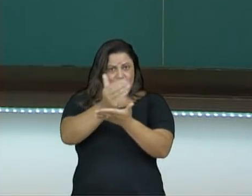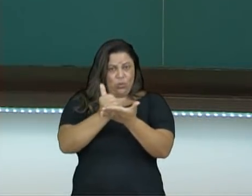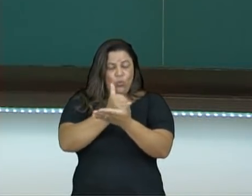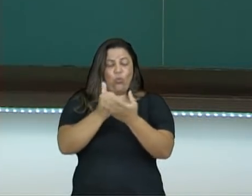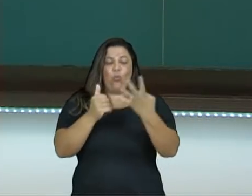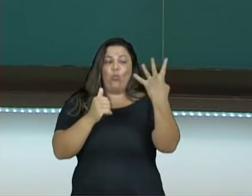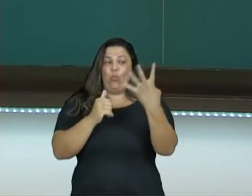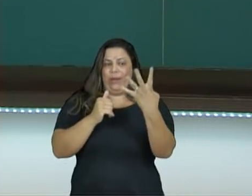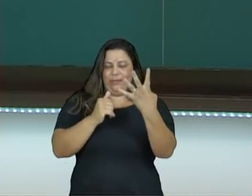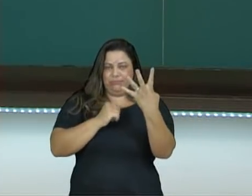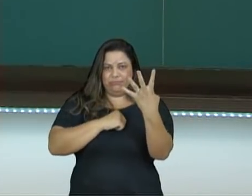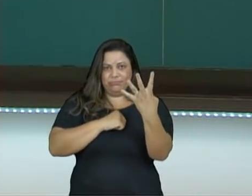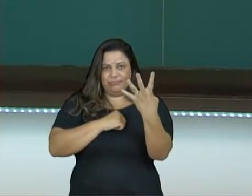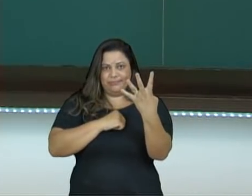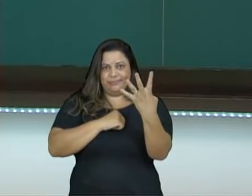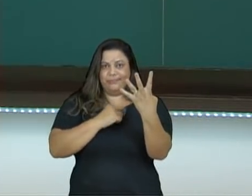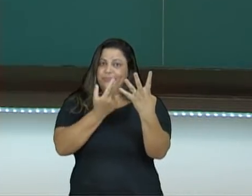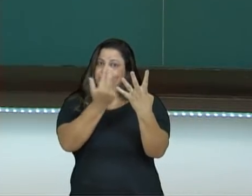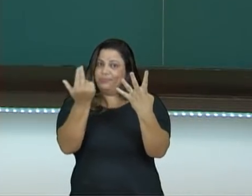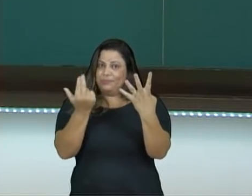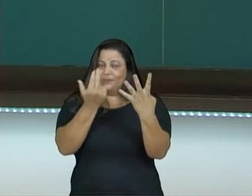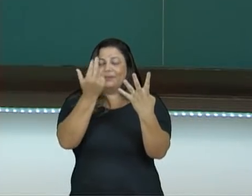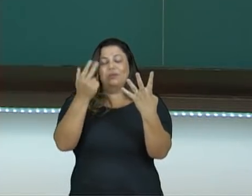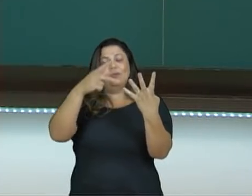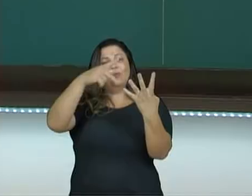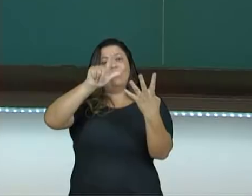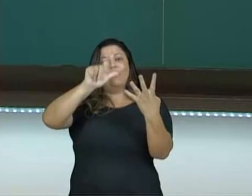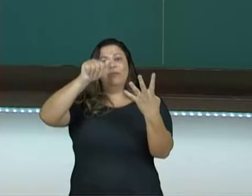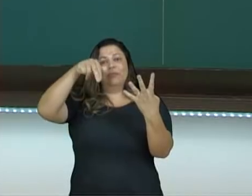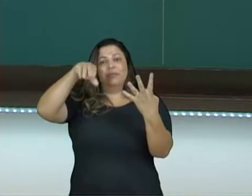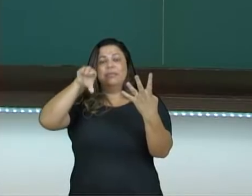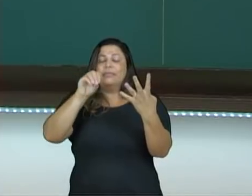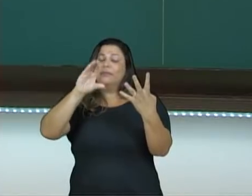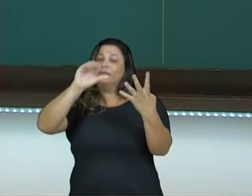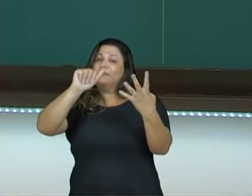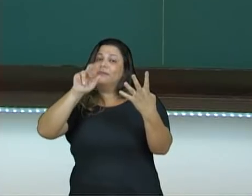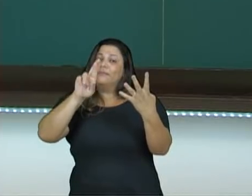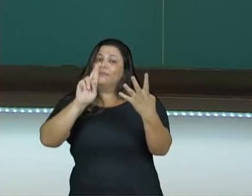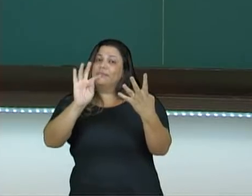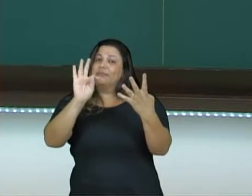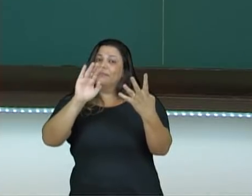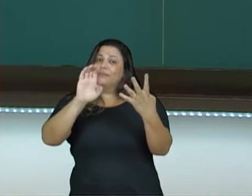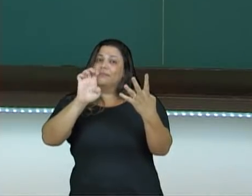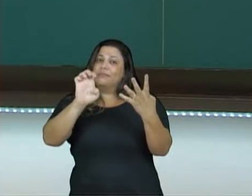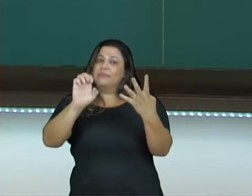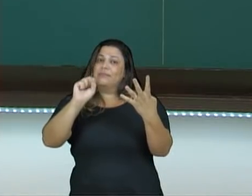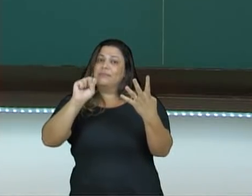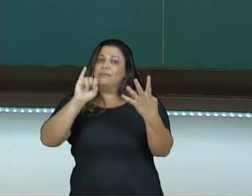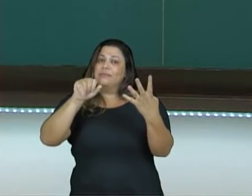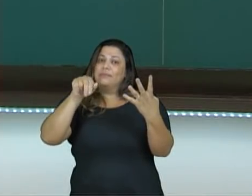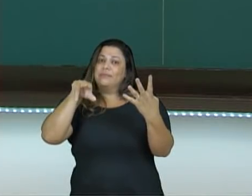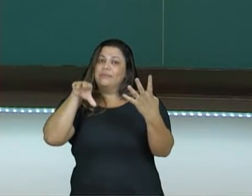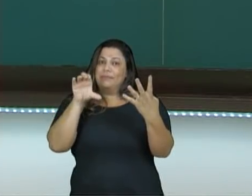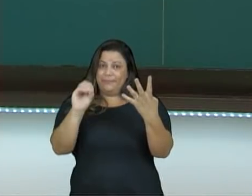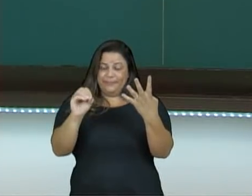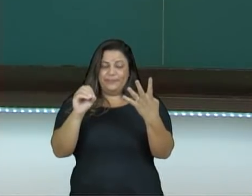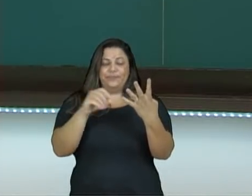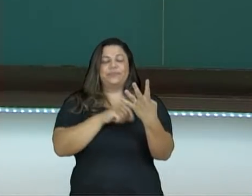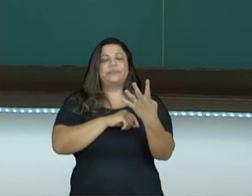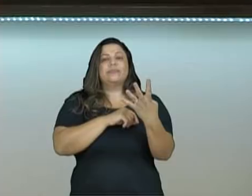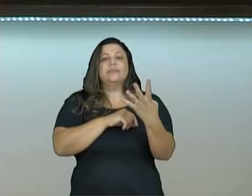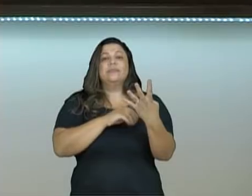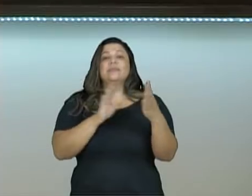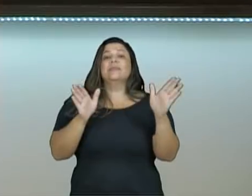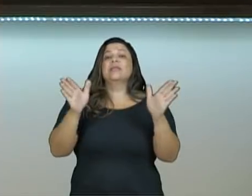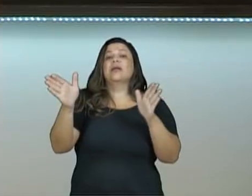quadrantes, em quatro partes, assim como o plano cartesiano, tá? Então, aqui no primeiro quadrante, nós temos os ângulos que vão de 0 a